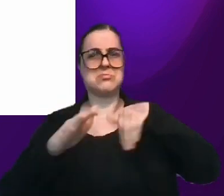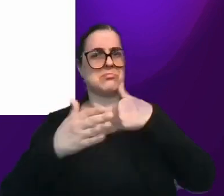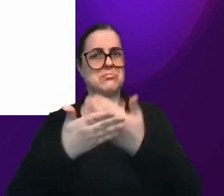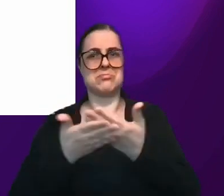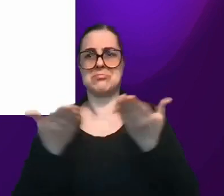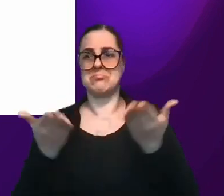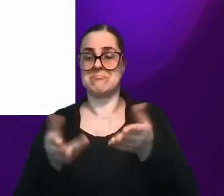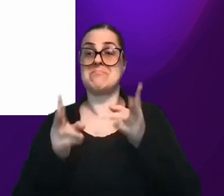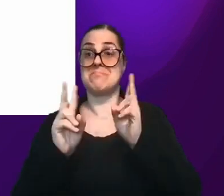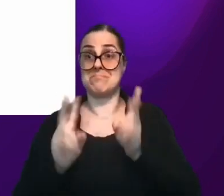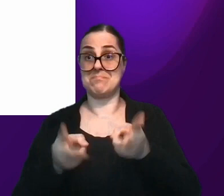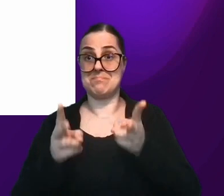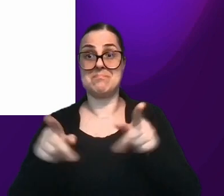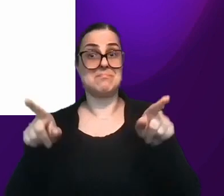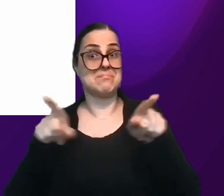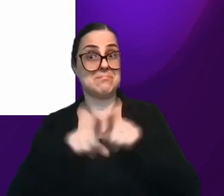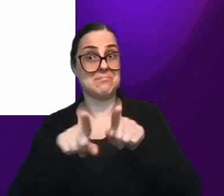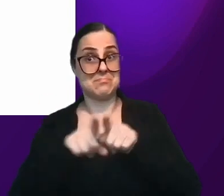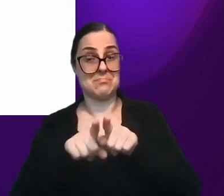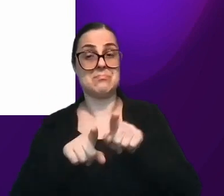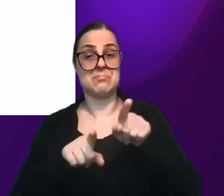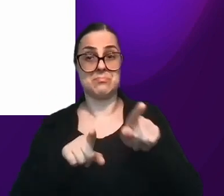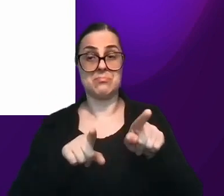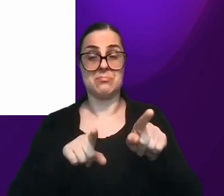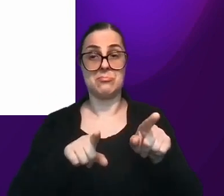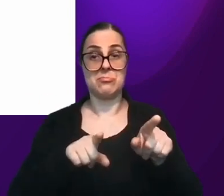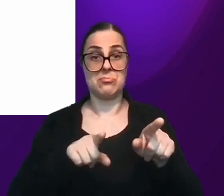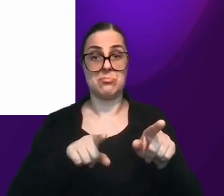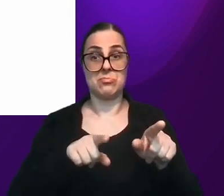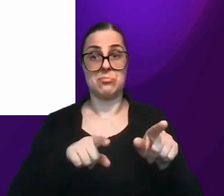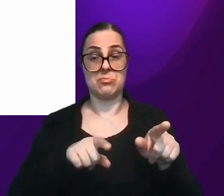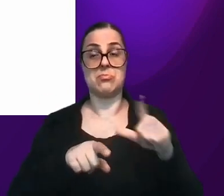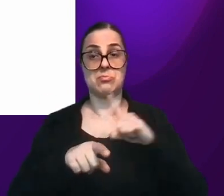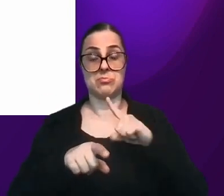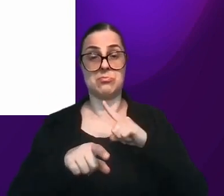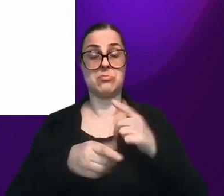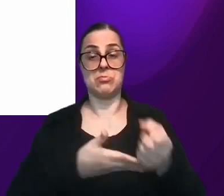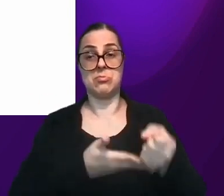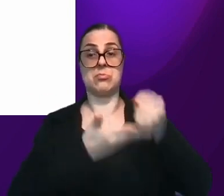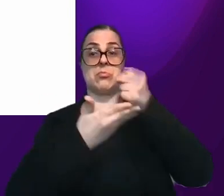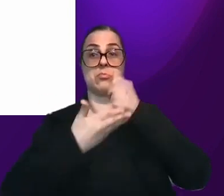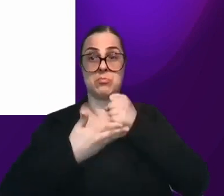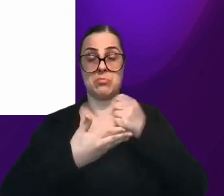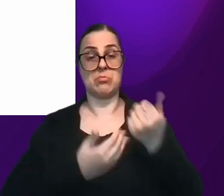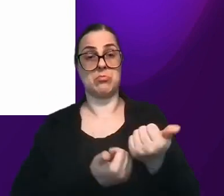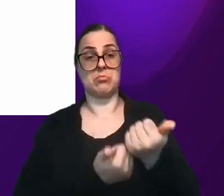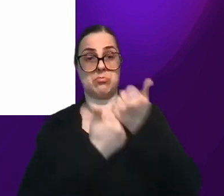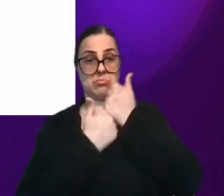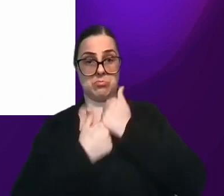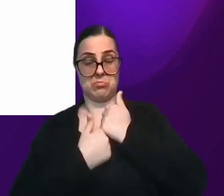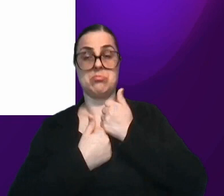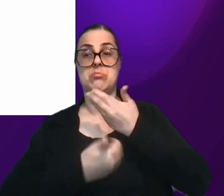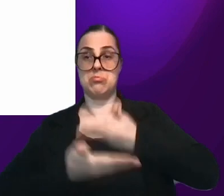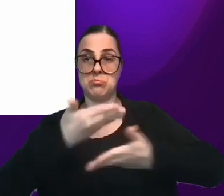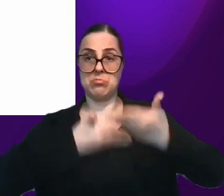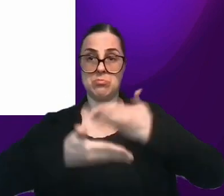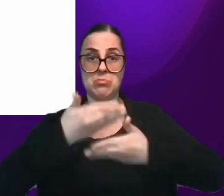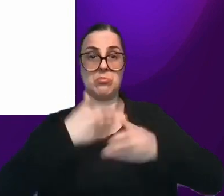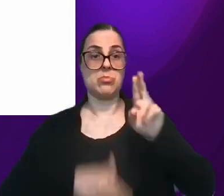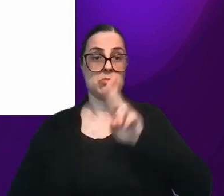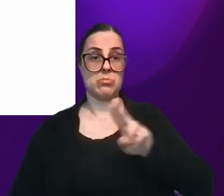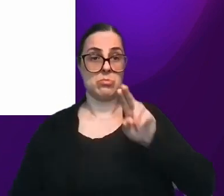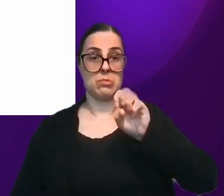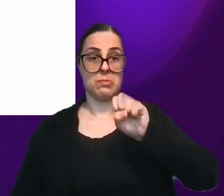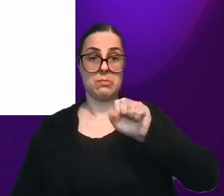ele, na reposição, a reposição era feita pós-filtro, né, com salina 0,9. Enfim, esses pacientes